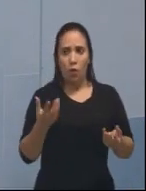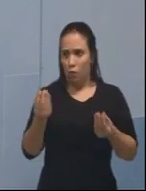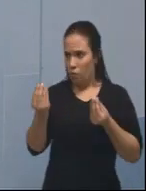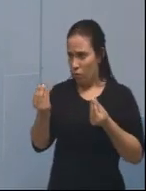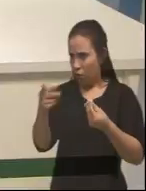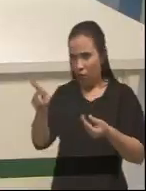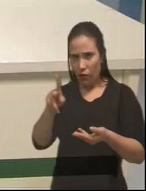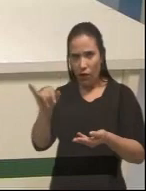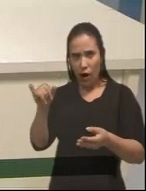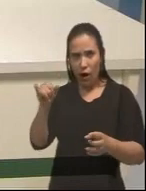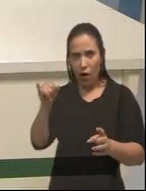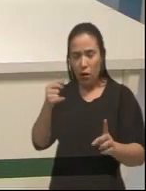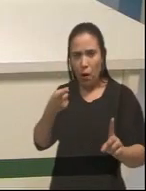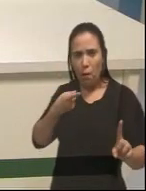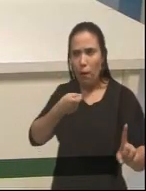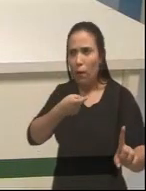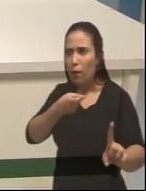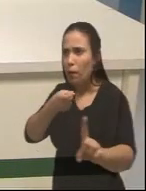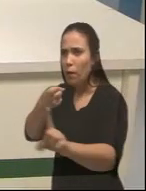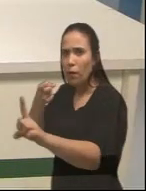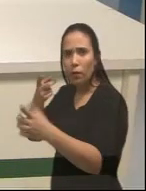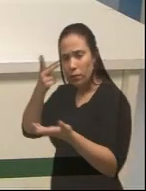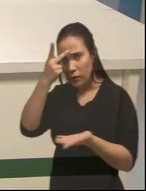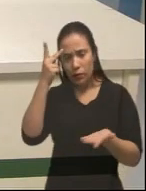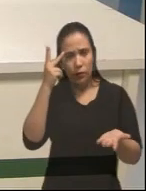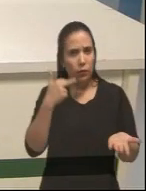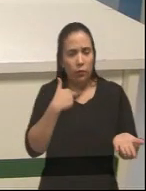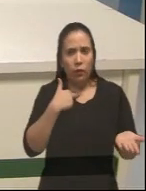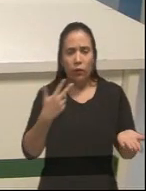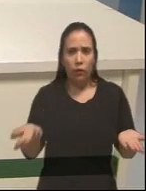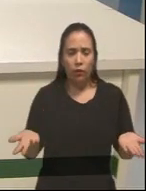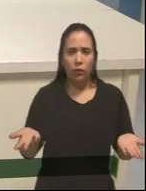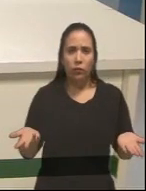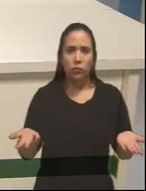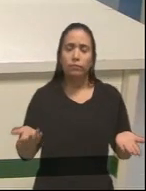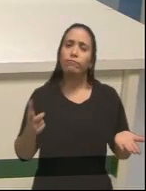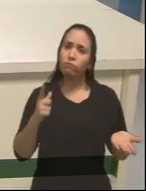comunidade, cara. Eu não estou defendendo. Eu tô lembrando aqui, Luiz, que nós temos irmãos